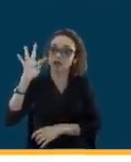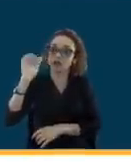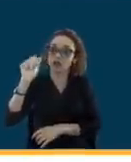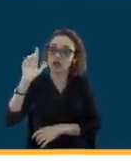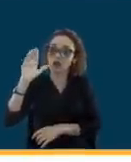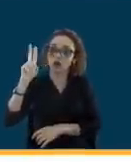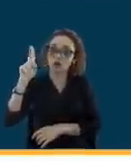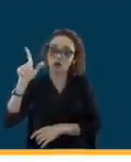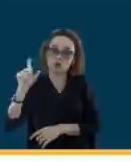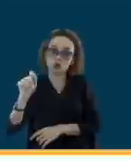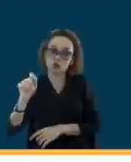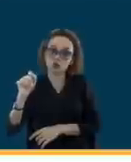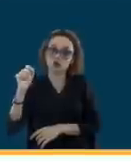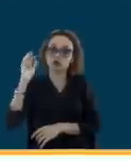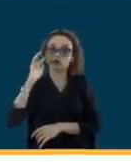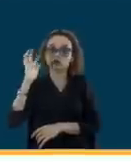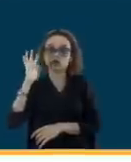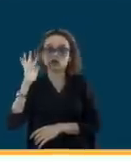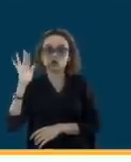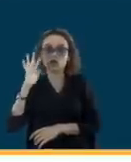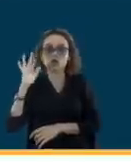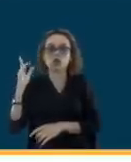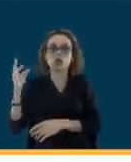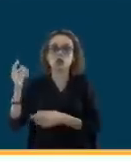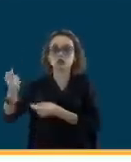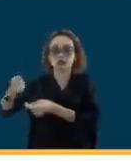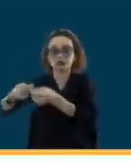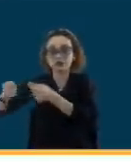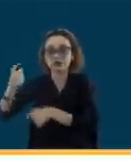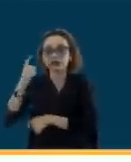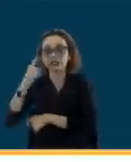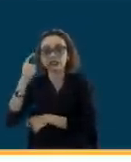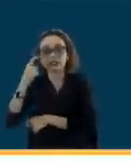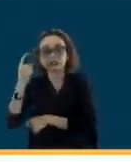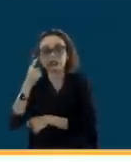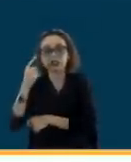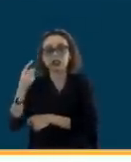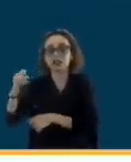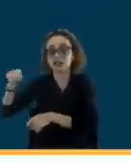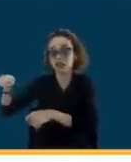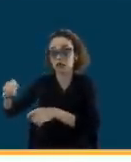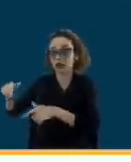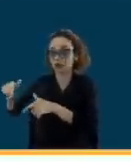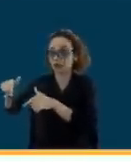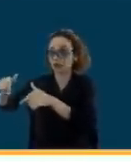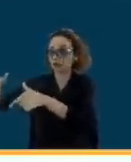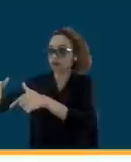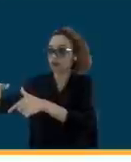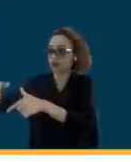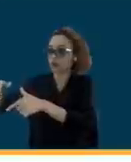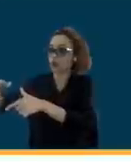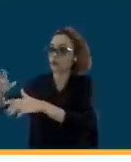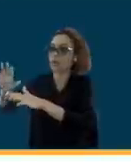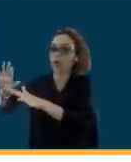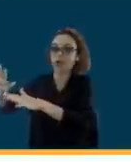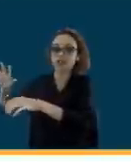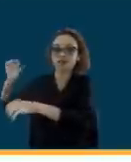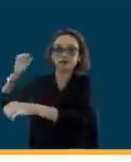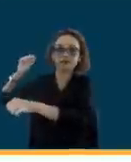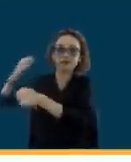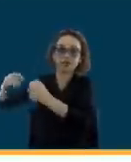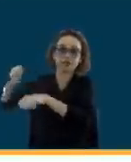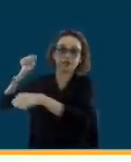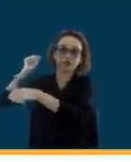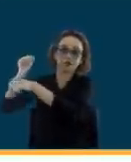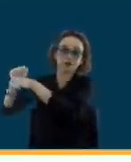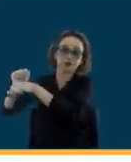investimento econômico, mas também de sonhos, de ideias, em que estava ali para estrear ou estava recém em